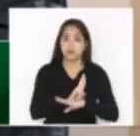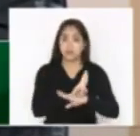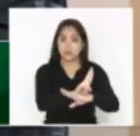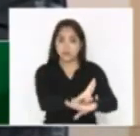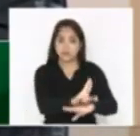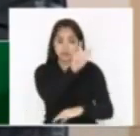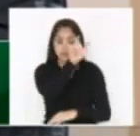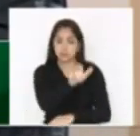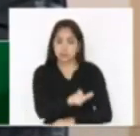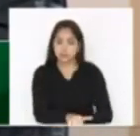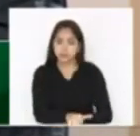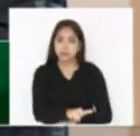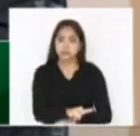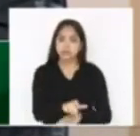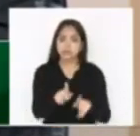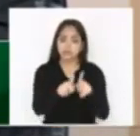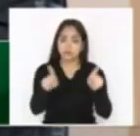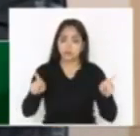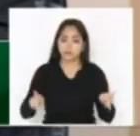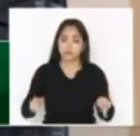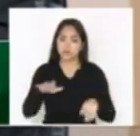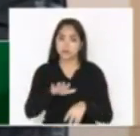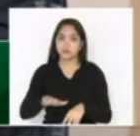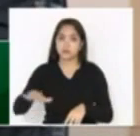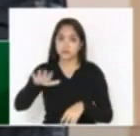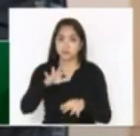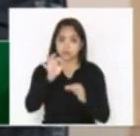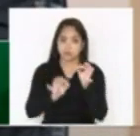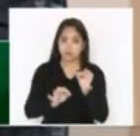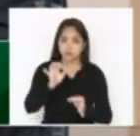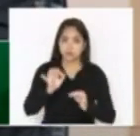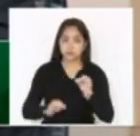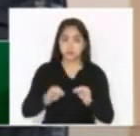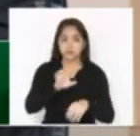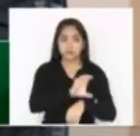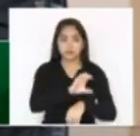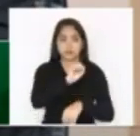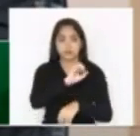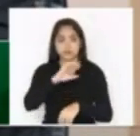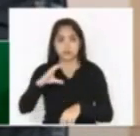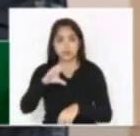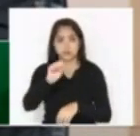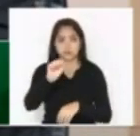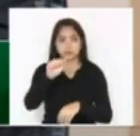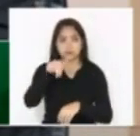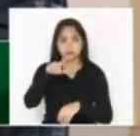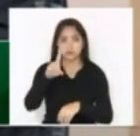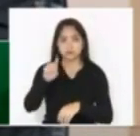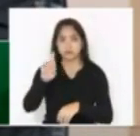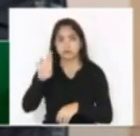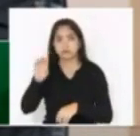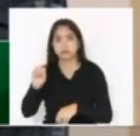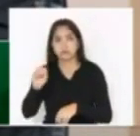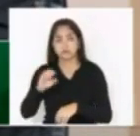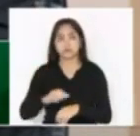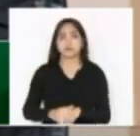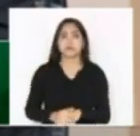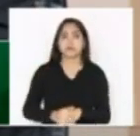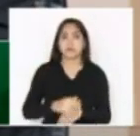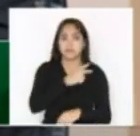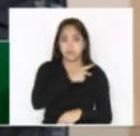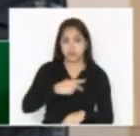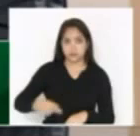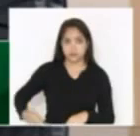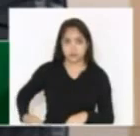excelentíssimo senhor procurador-geral de Justiça de Santa Catarina, Sandro José Neis, senhor presidente